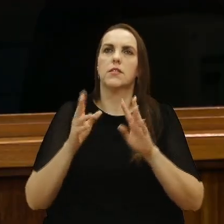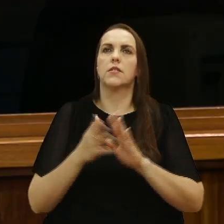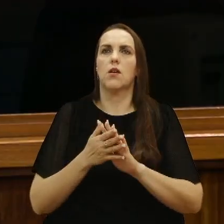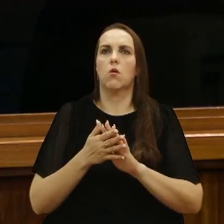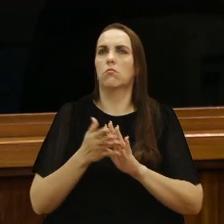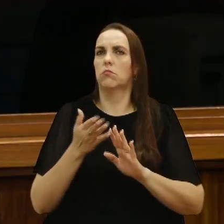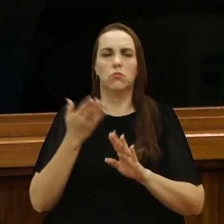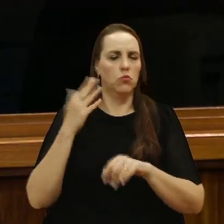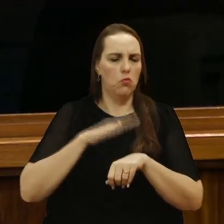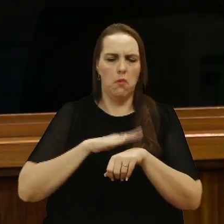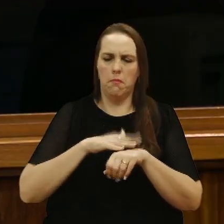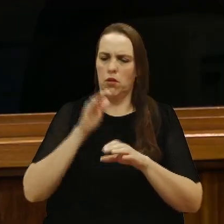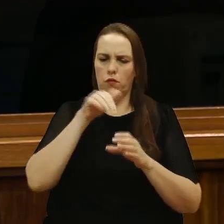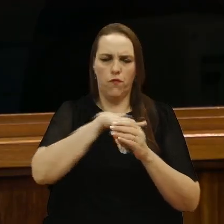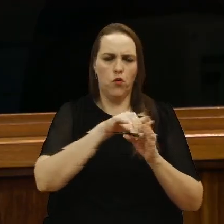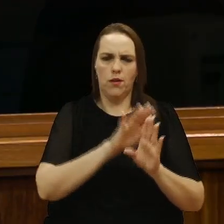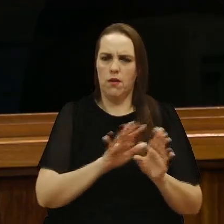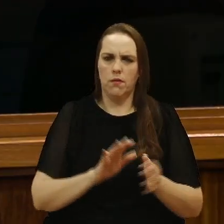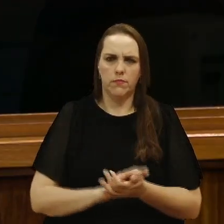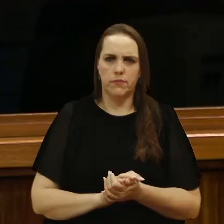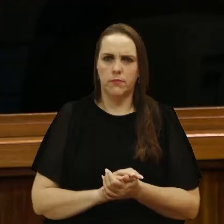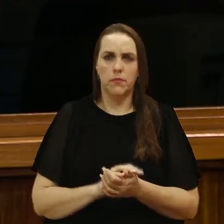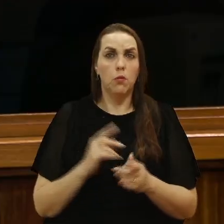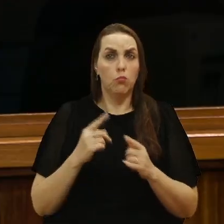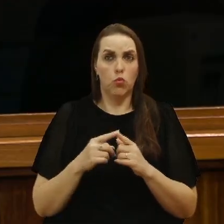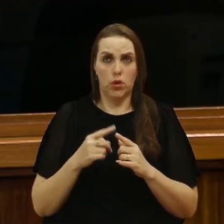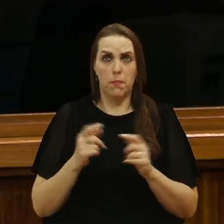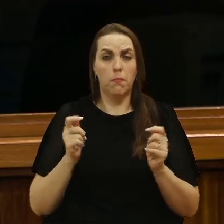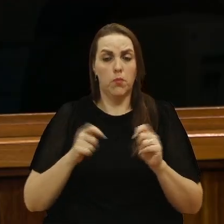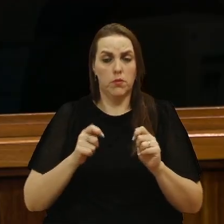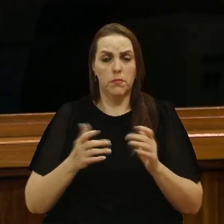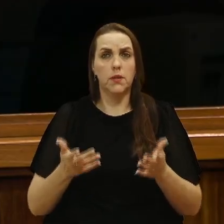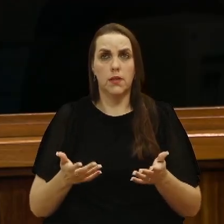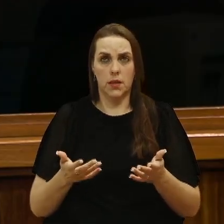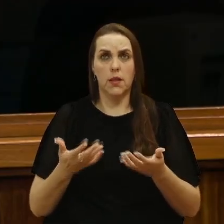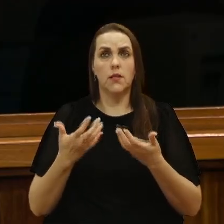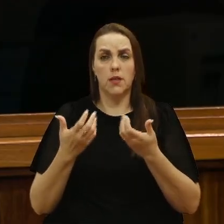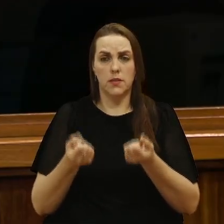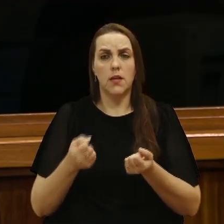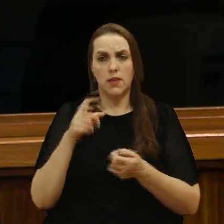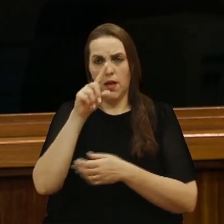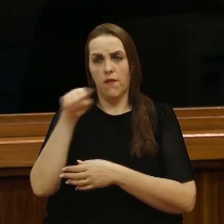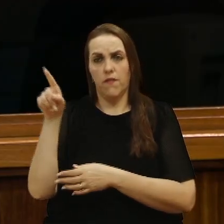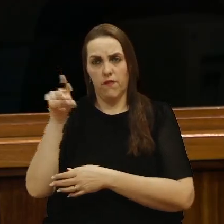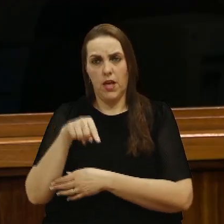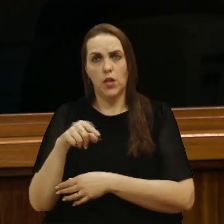quando ele foi votado, porque o que poderia fazer com que se acatasse o veto seria